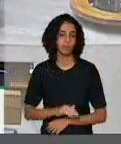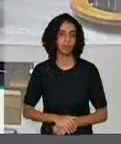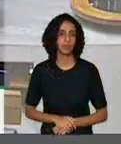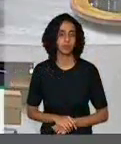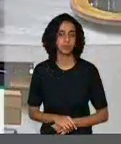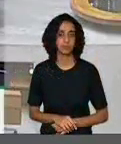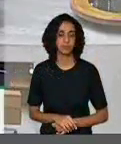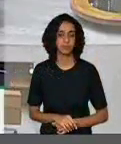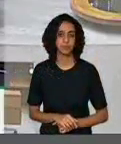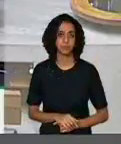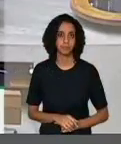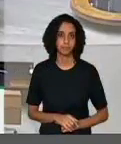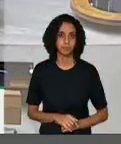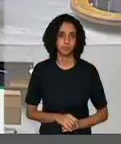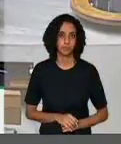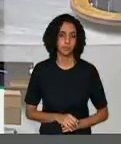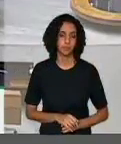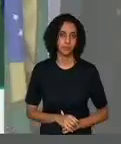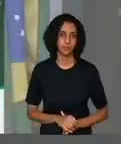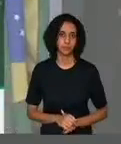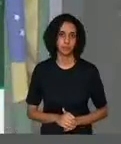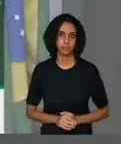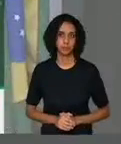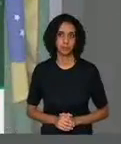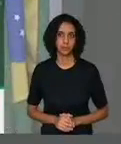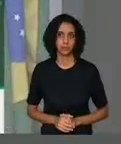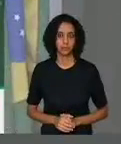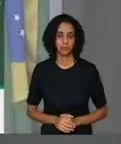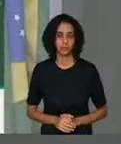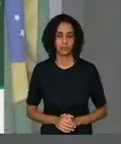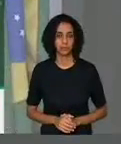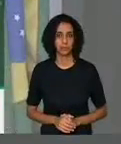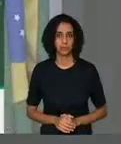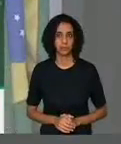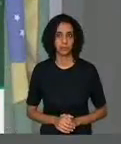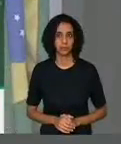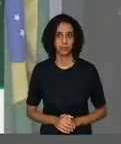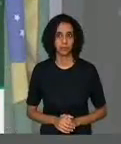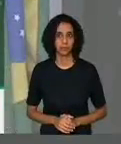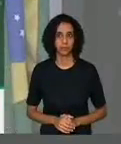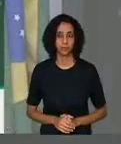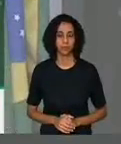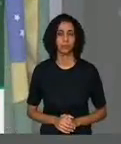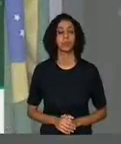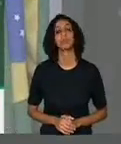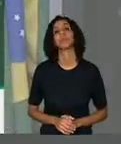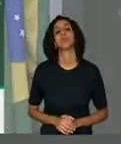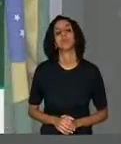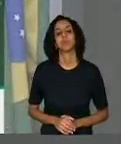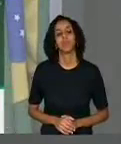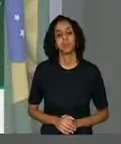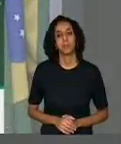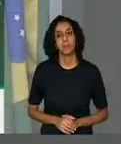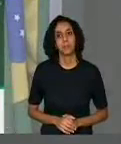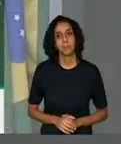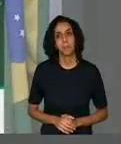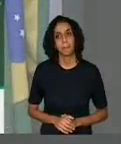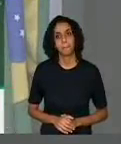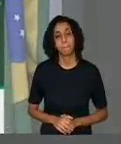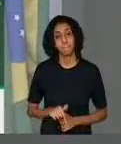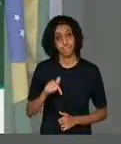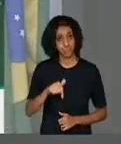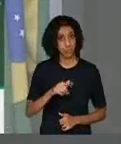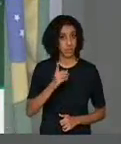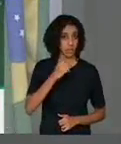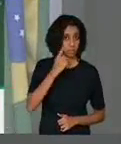o maior legado e o maior benefício que o Congresso Nacional pode